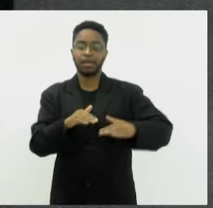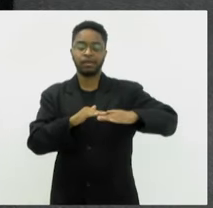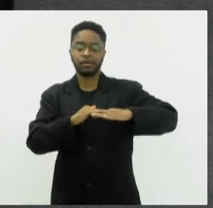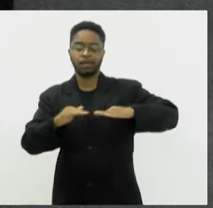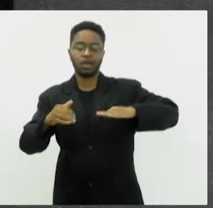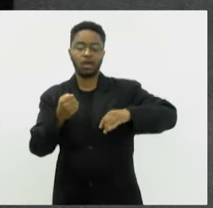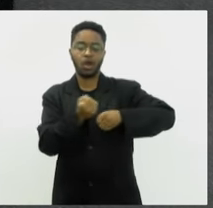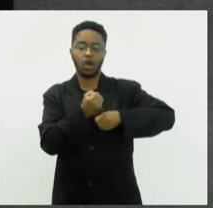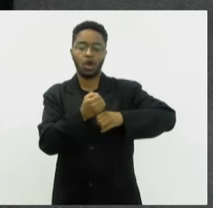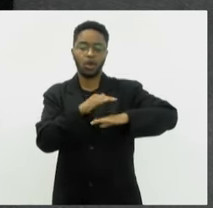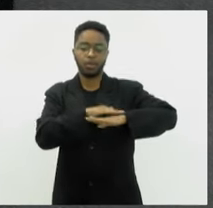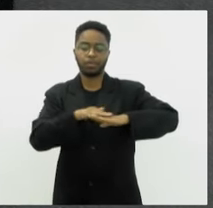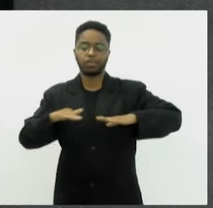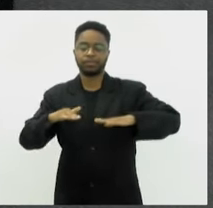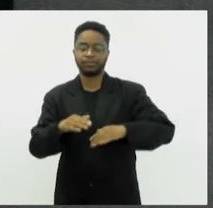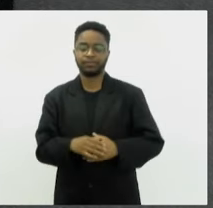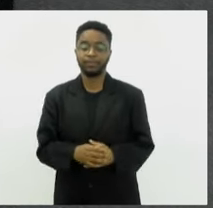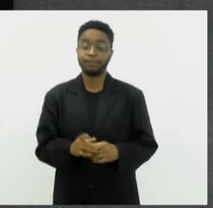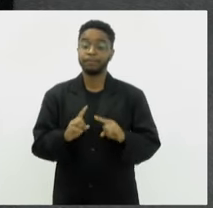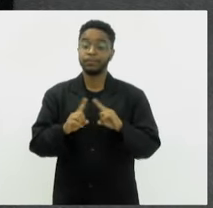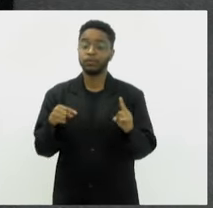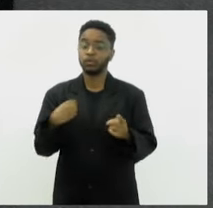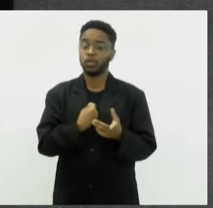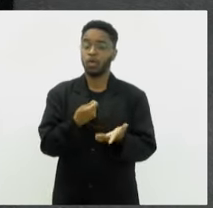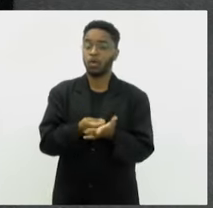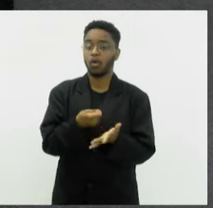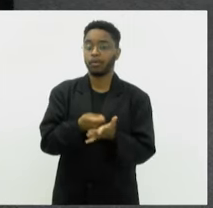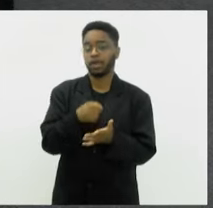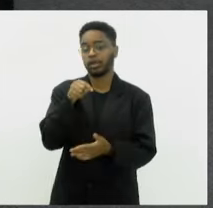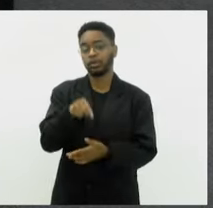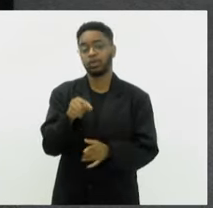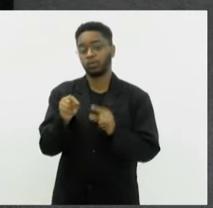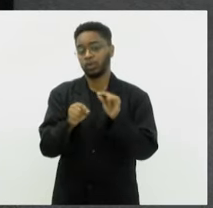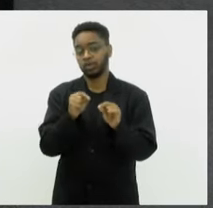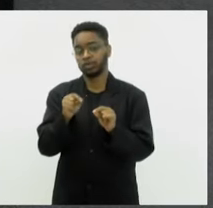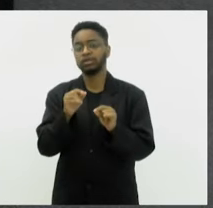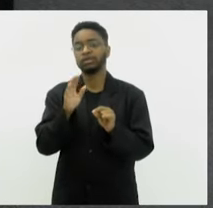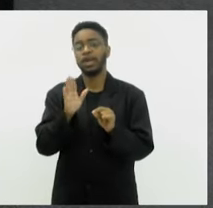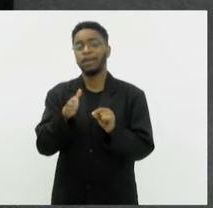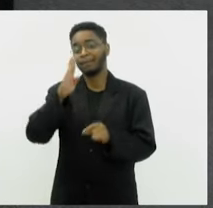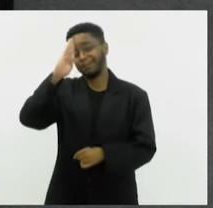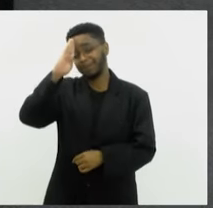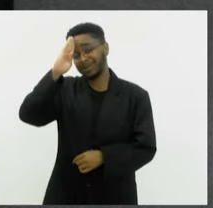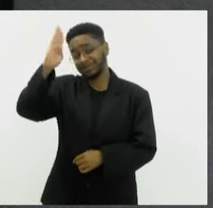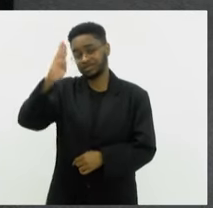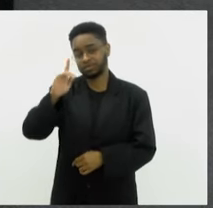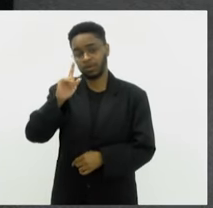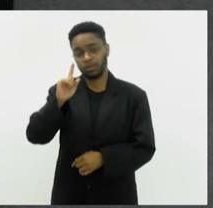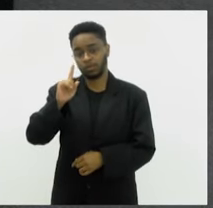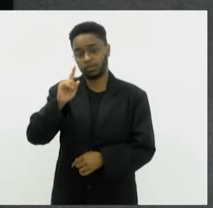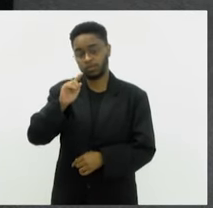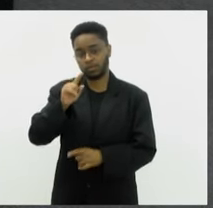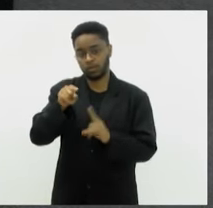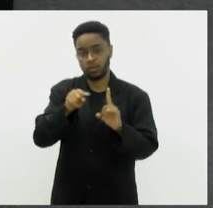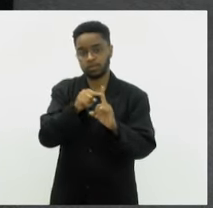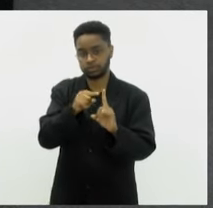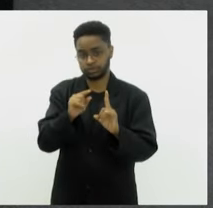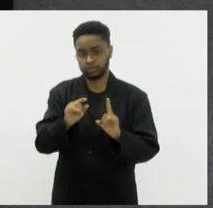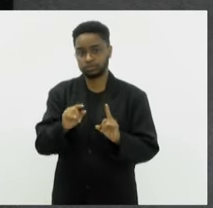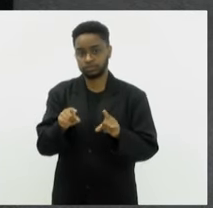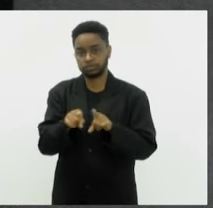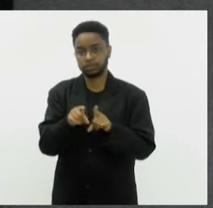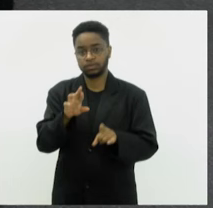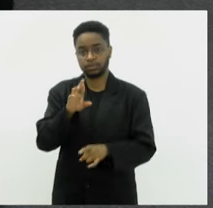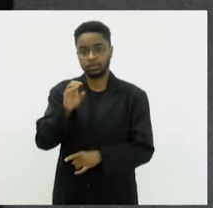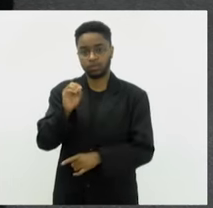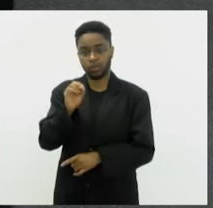o dever do parlamento, que eu acho o dever central, e o doutor Robson não